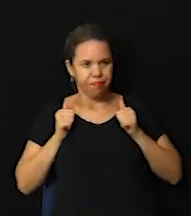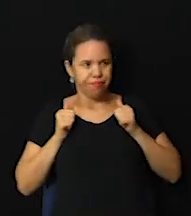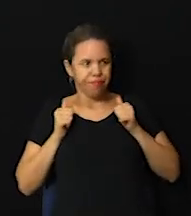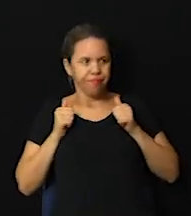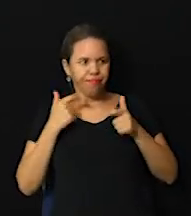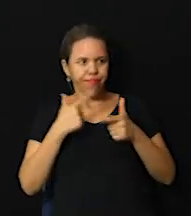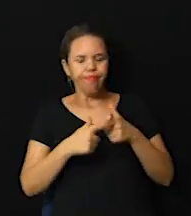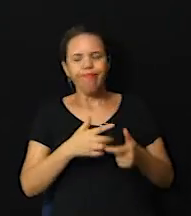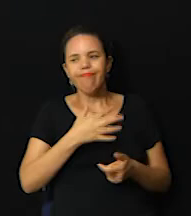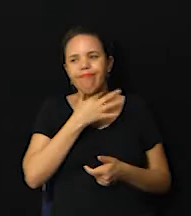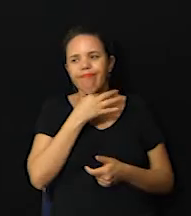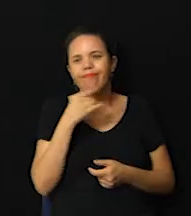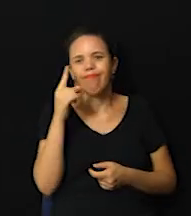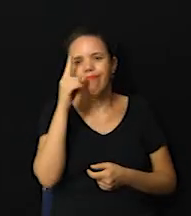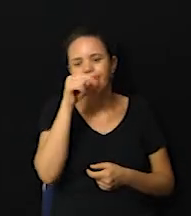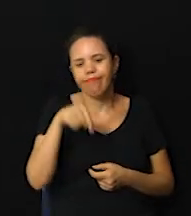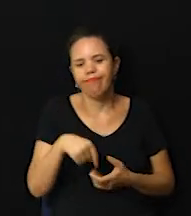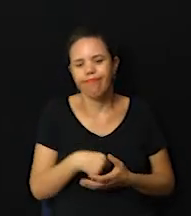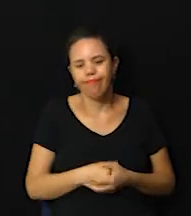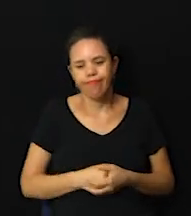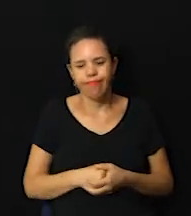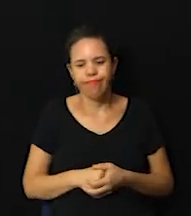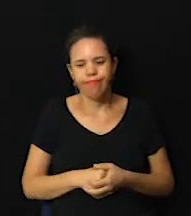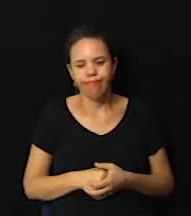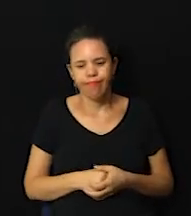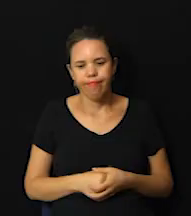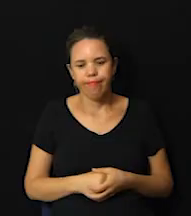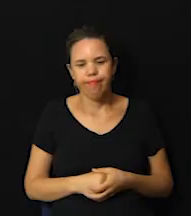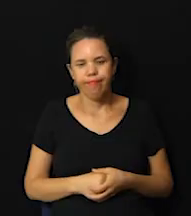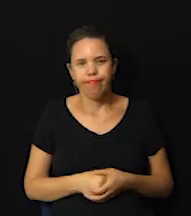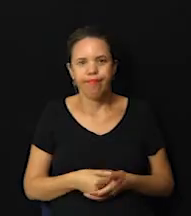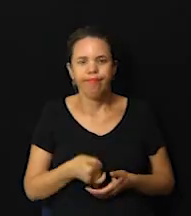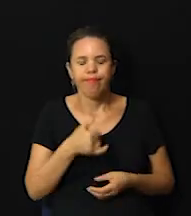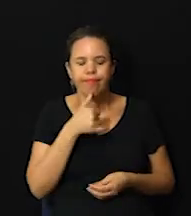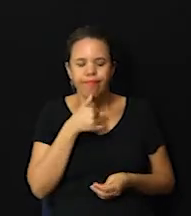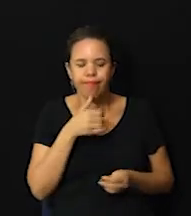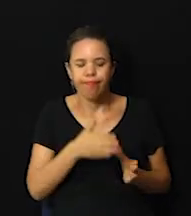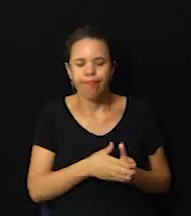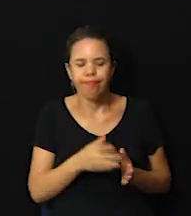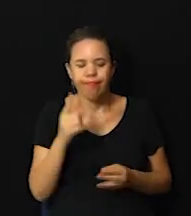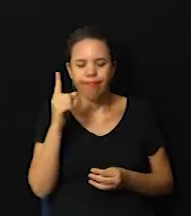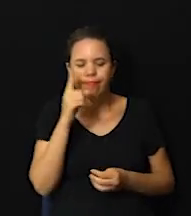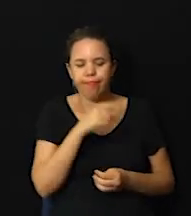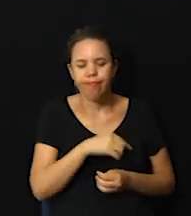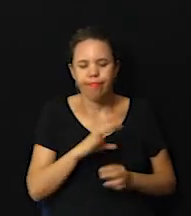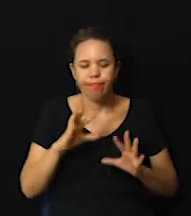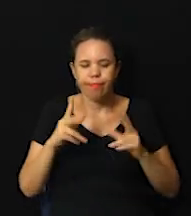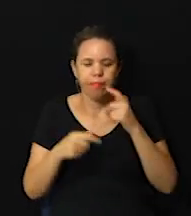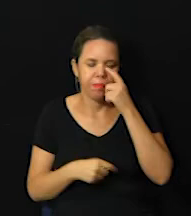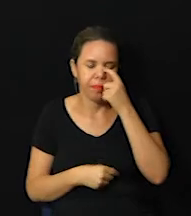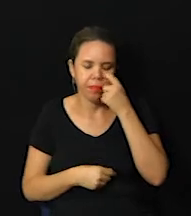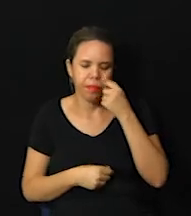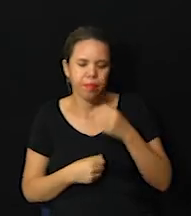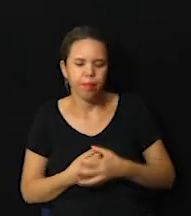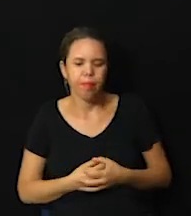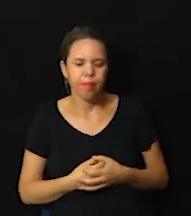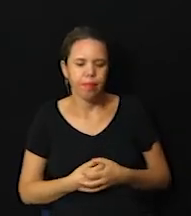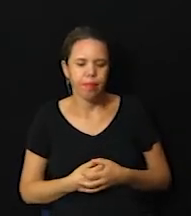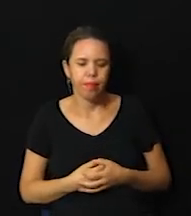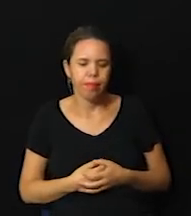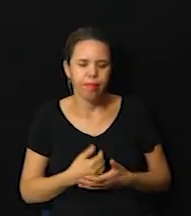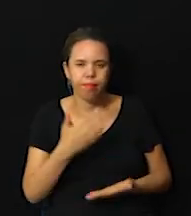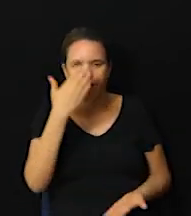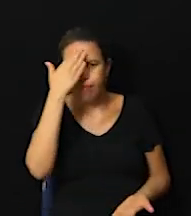da situação ter ficado mais difícil aqui. Infelizmente foi um período bem complicado para todo mundo, mas a